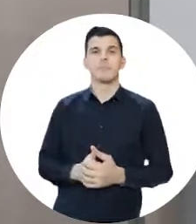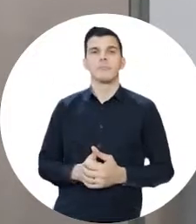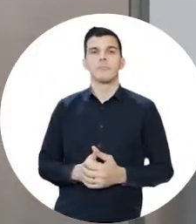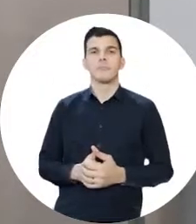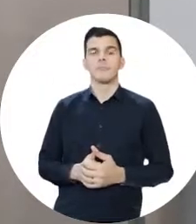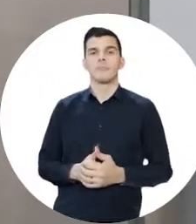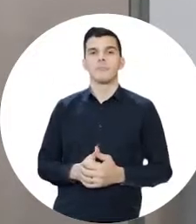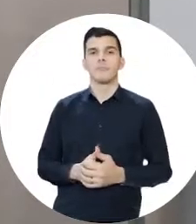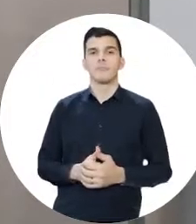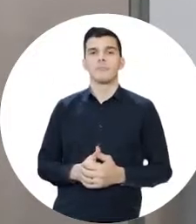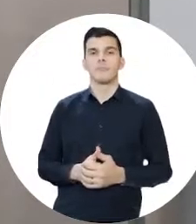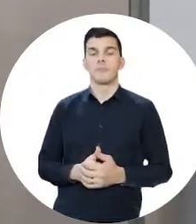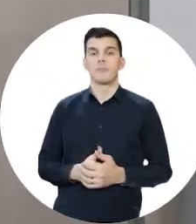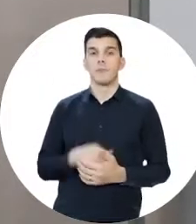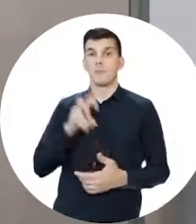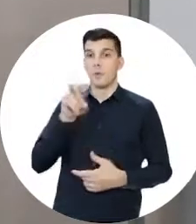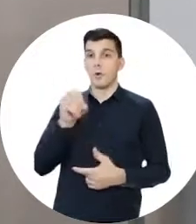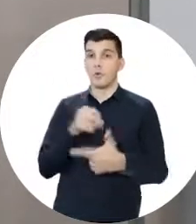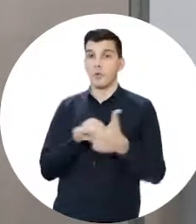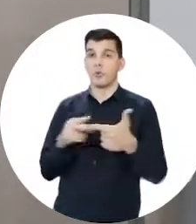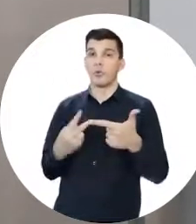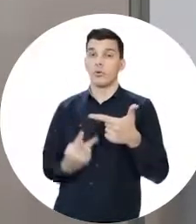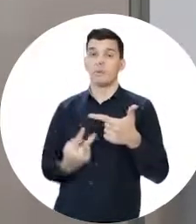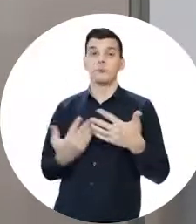50 dividido por 2.